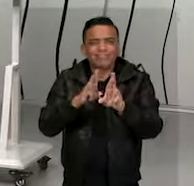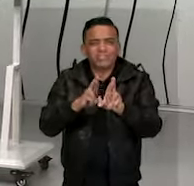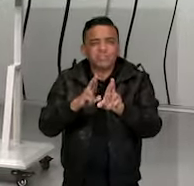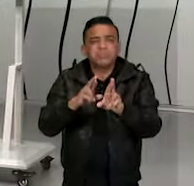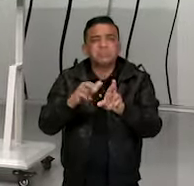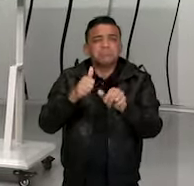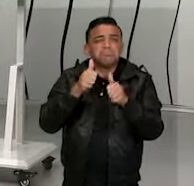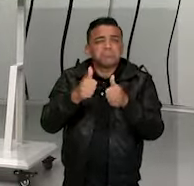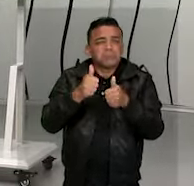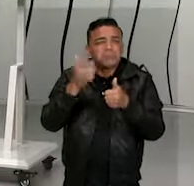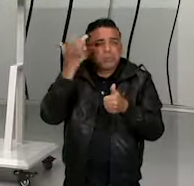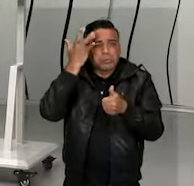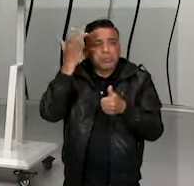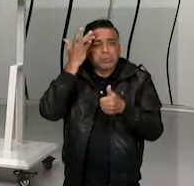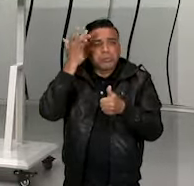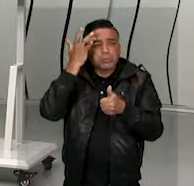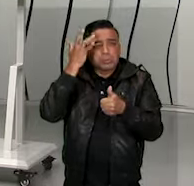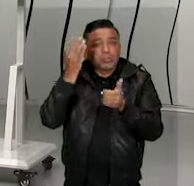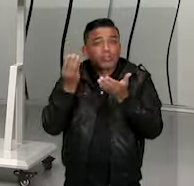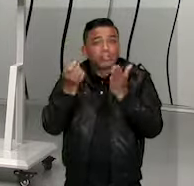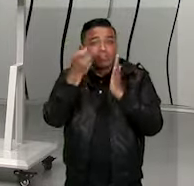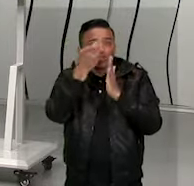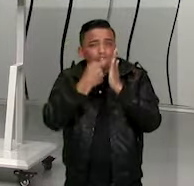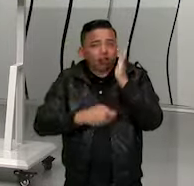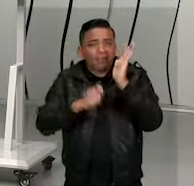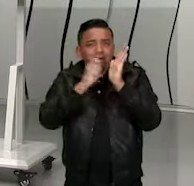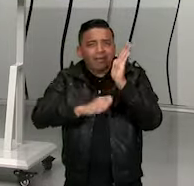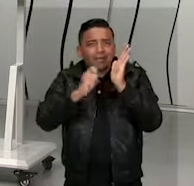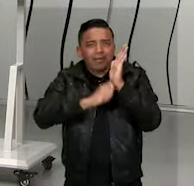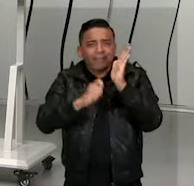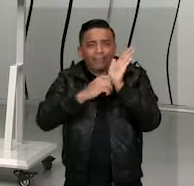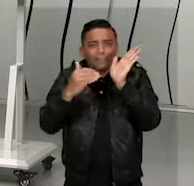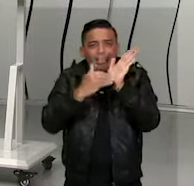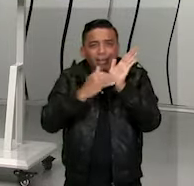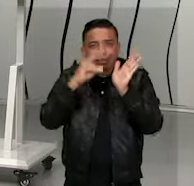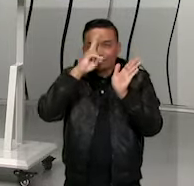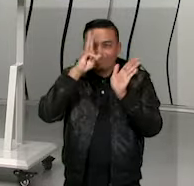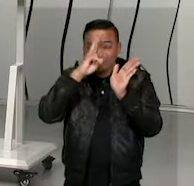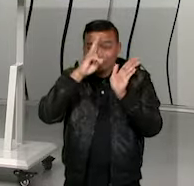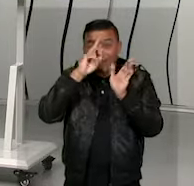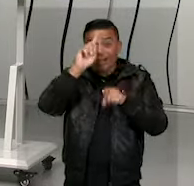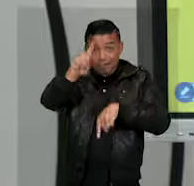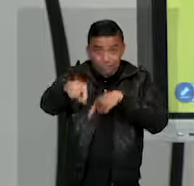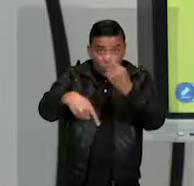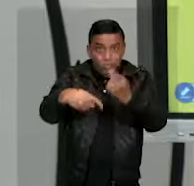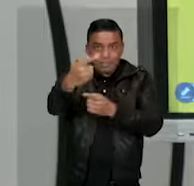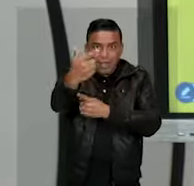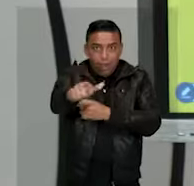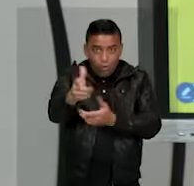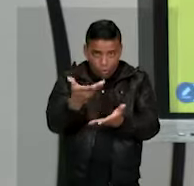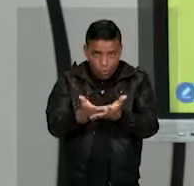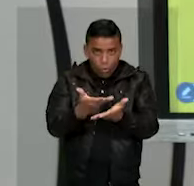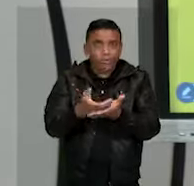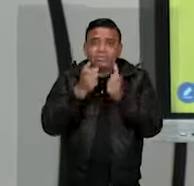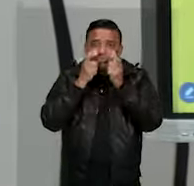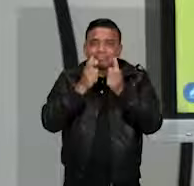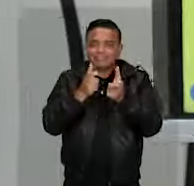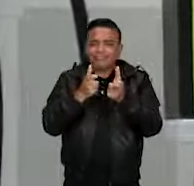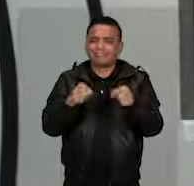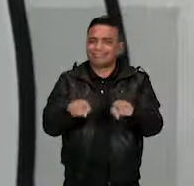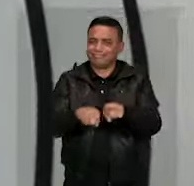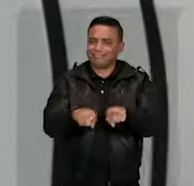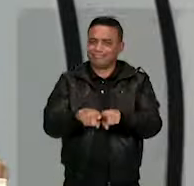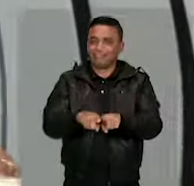sucesso na confecção desse final desse conto e nós vamos ter uma próxima aula bem interessante,